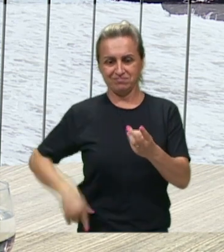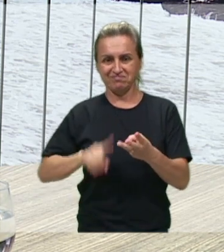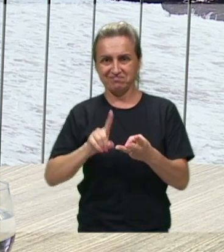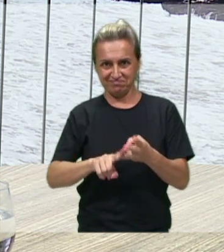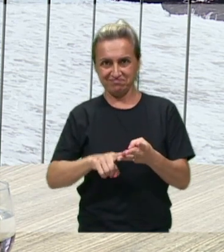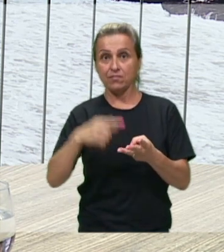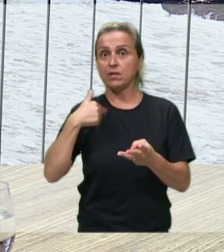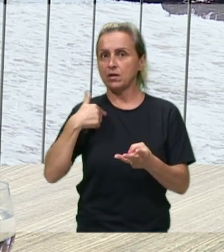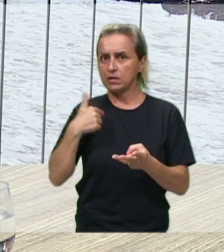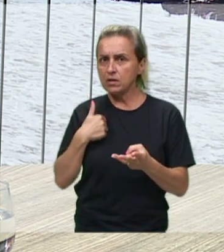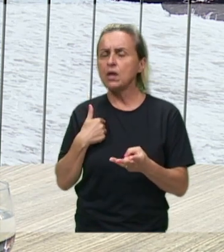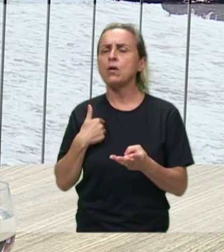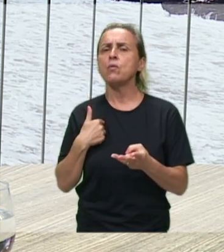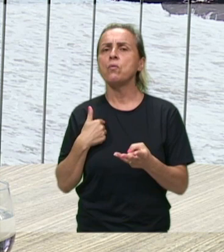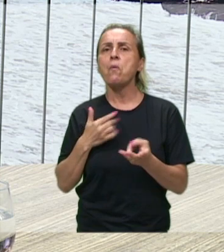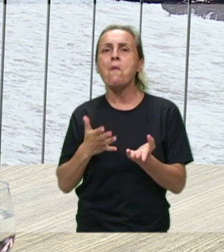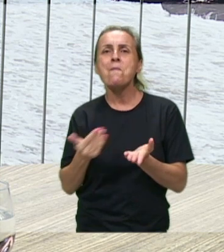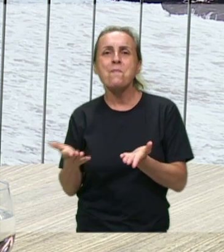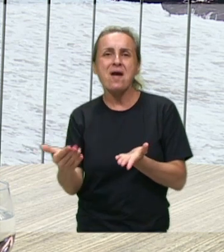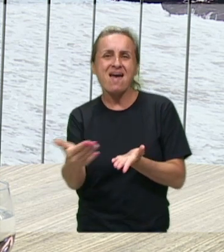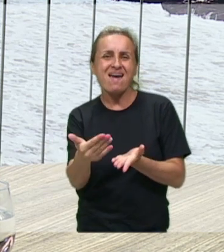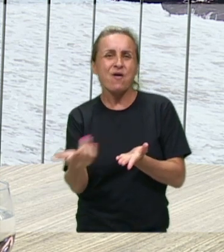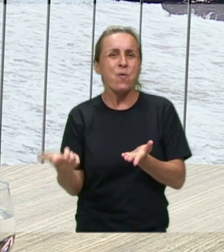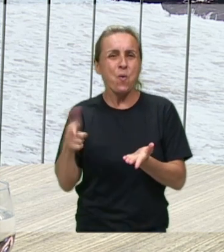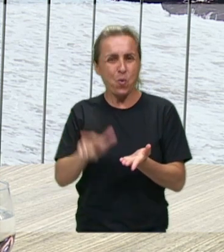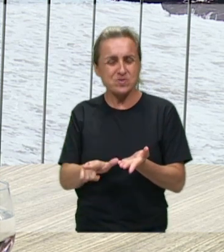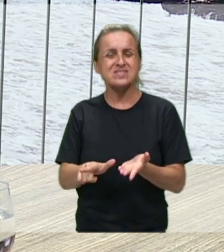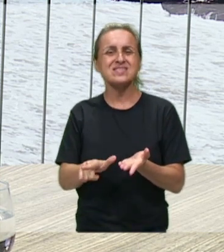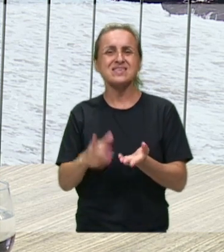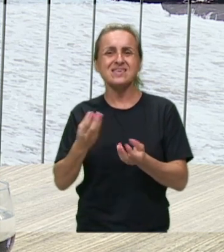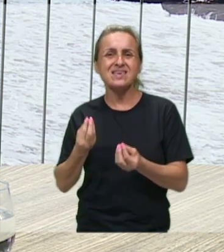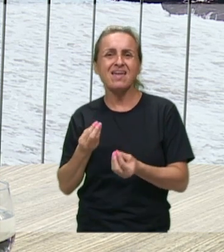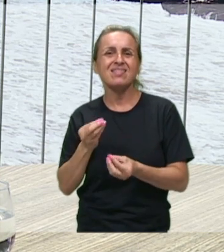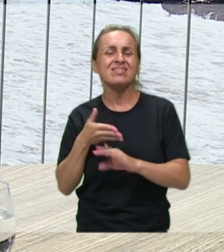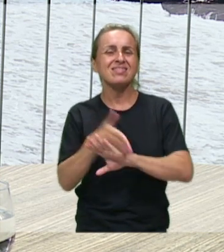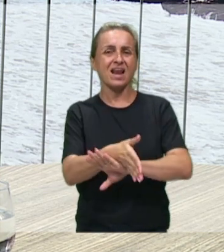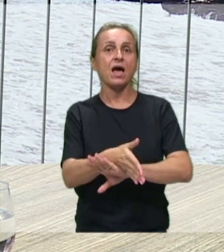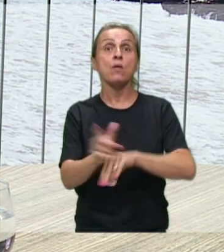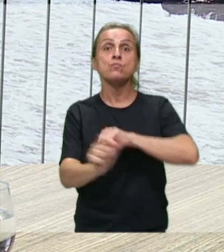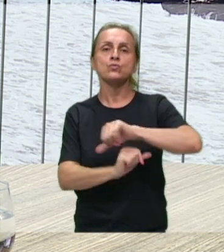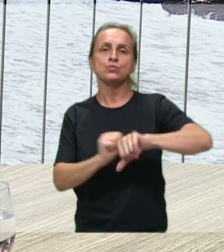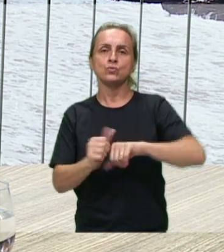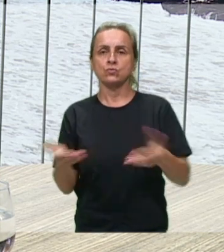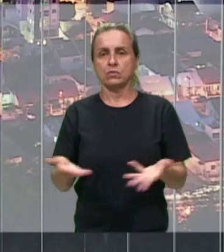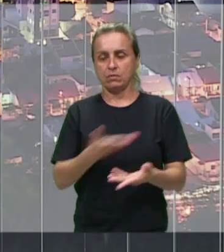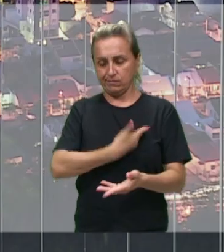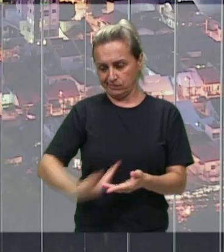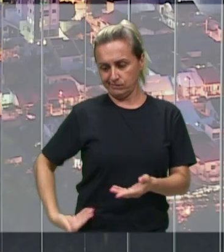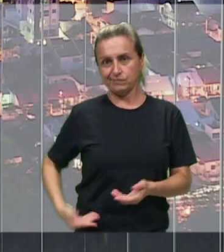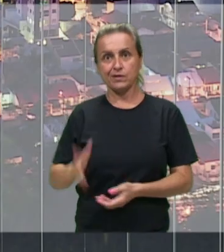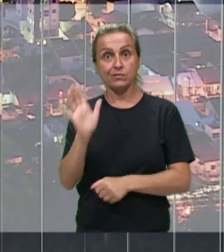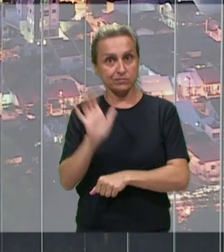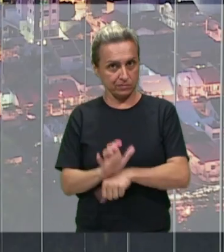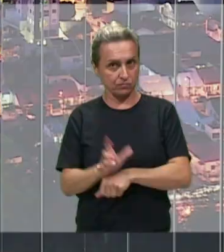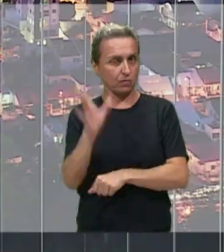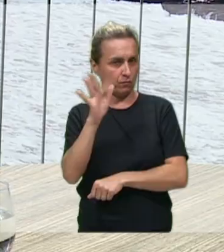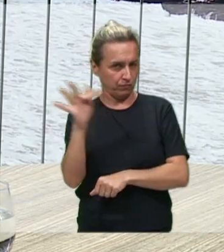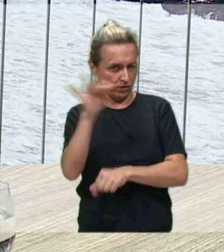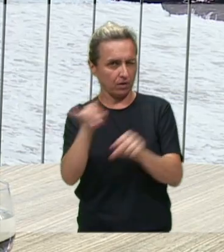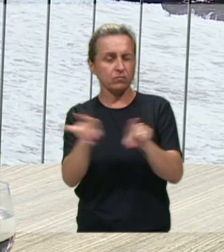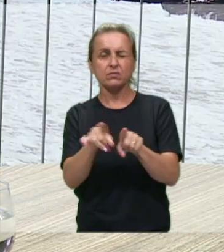demanda totalmente modificada, ou seja, mudou o governo estadual, mudou o federal, eu acho que a gente vai fazer uma aproximação